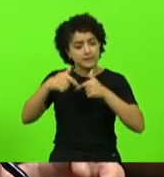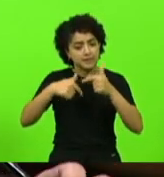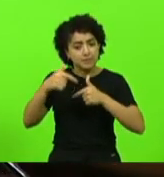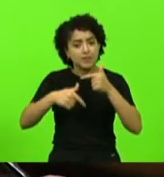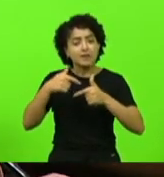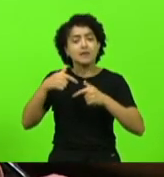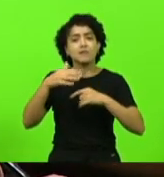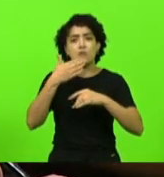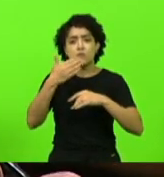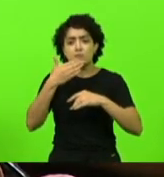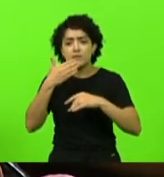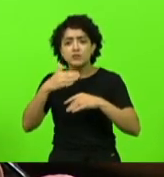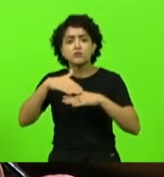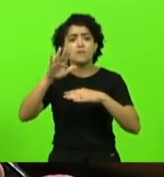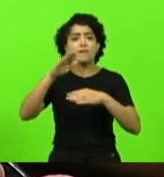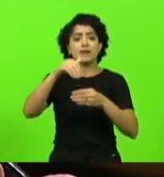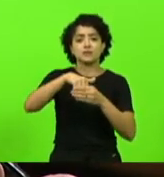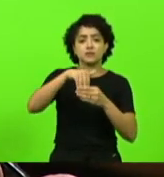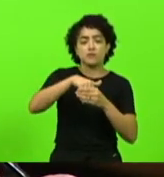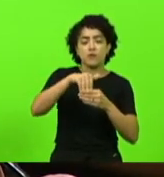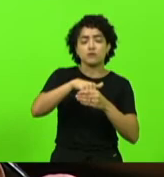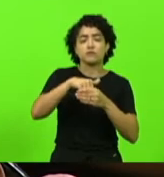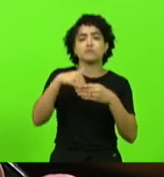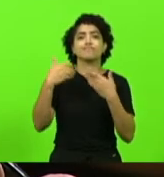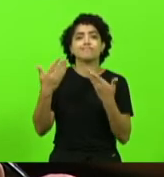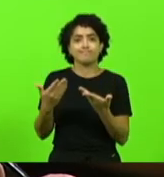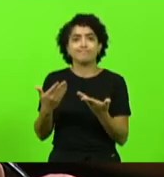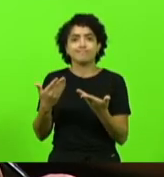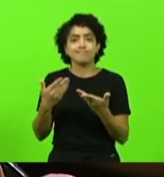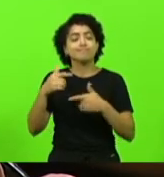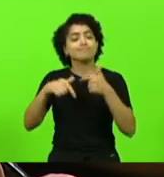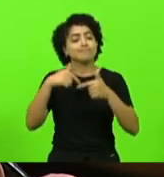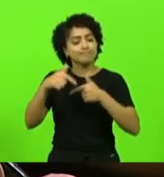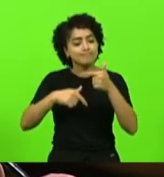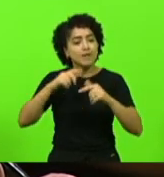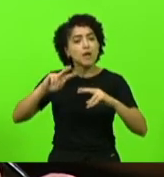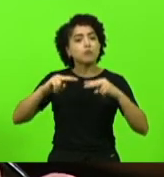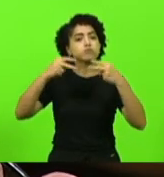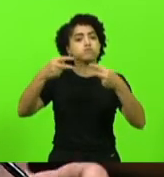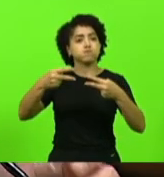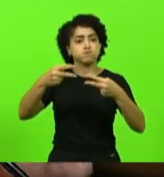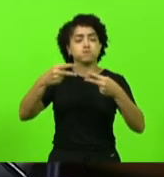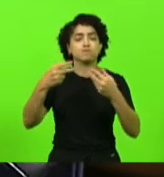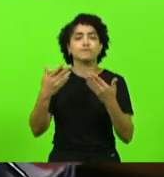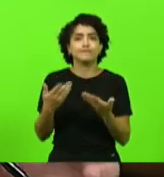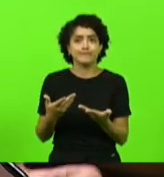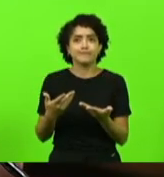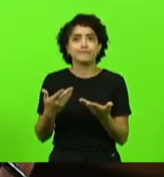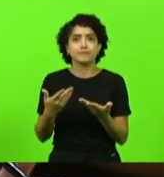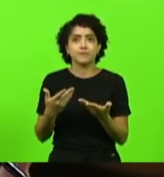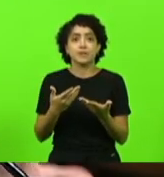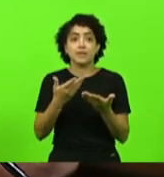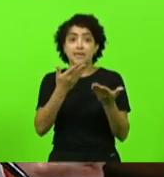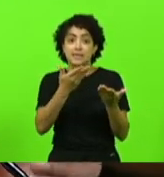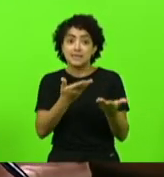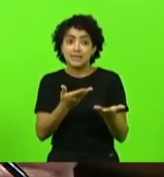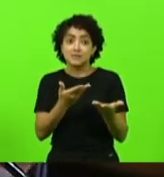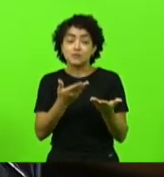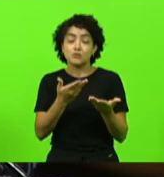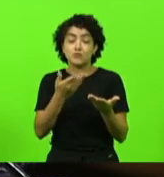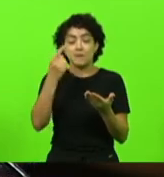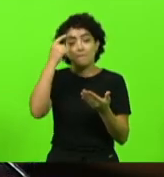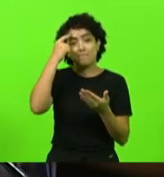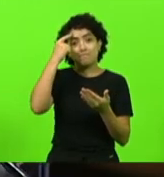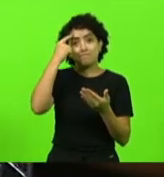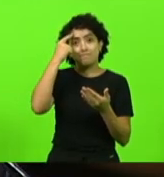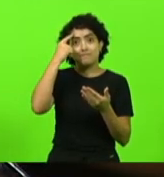votos do que todos os outros também. Nós vamos trabalhar dobrado, não tem problema. Ela, na sua ingenuidade, mas